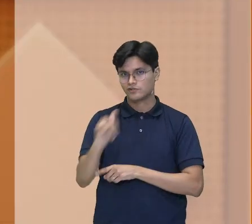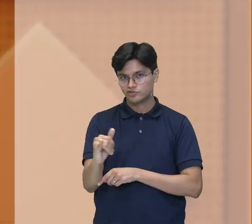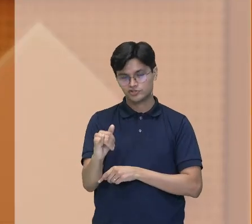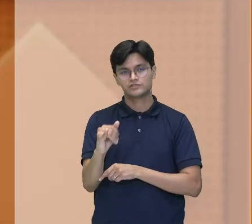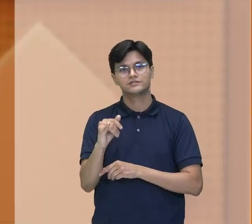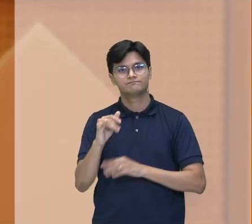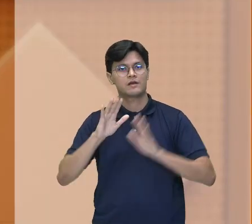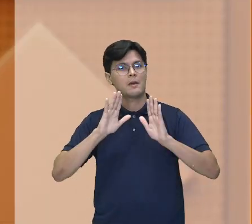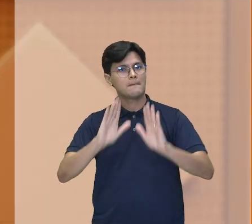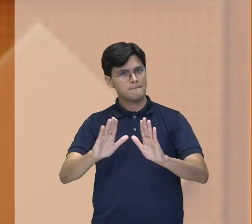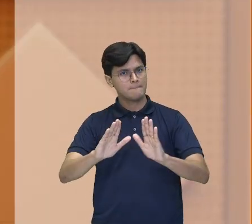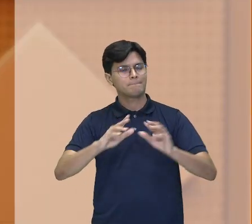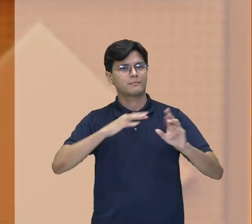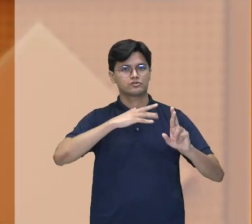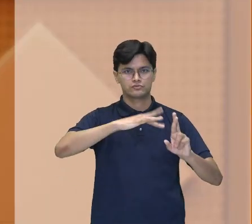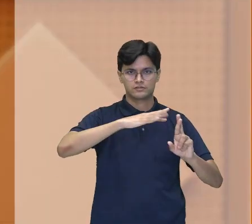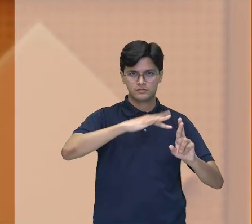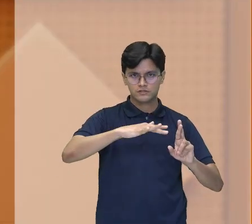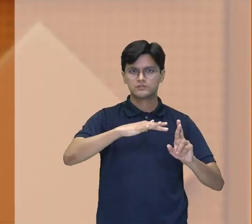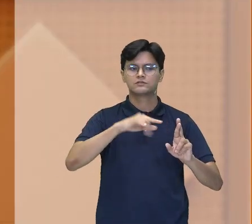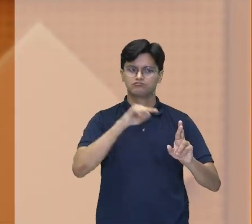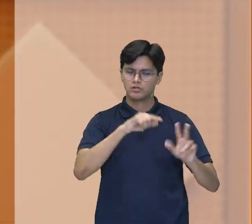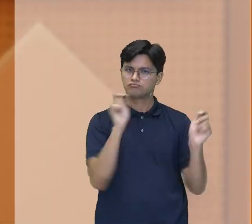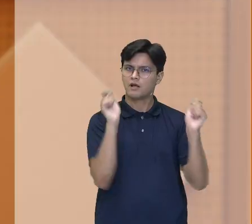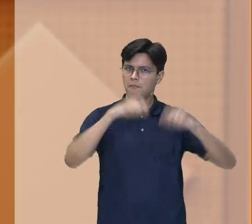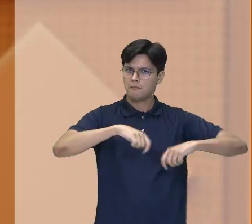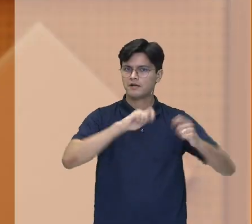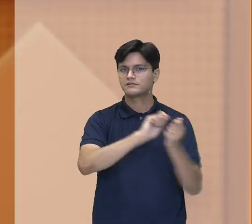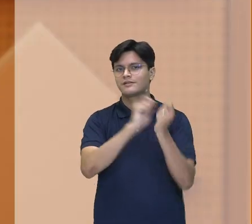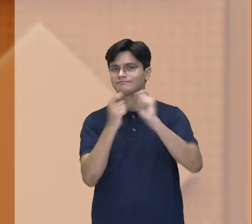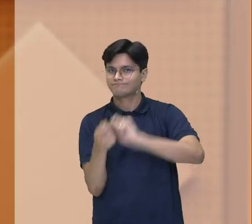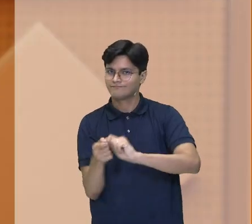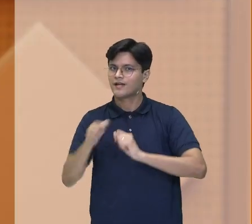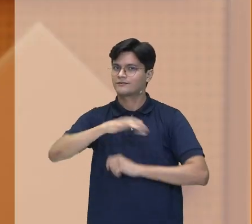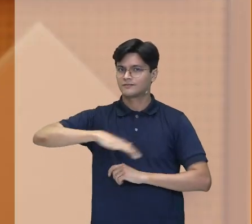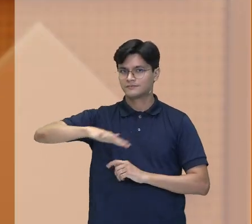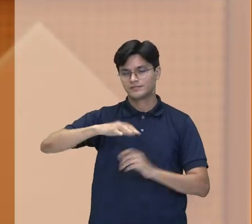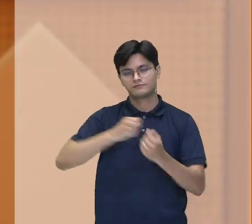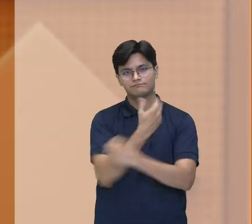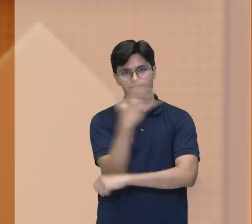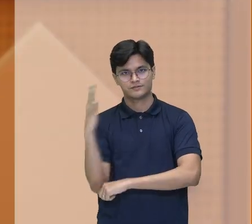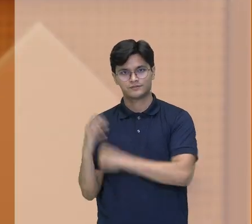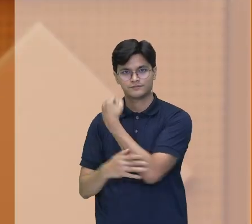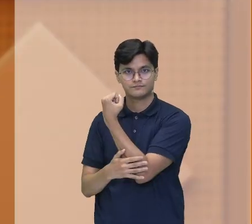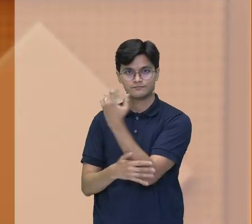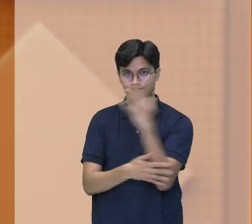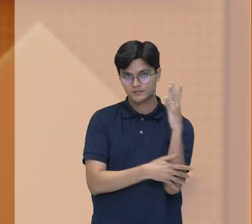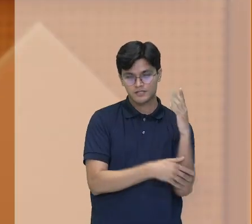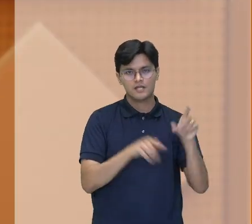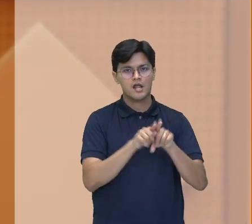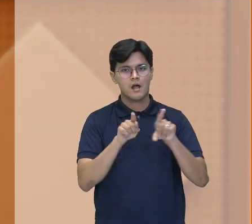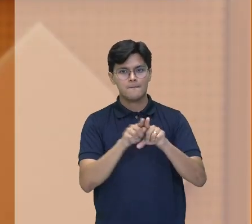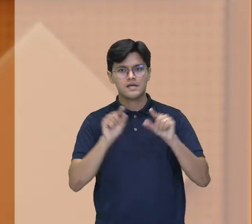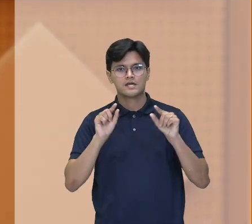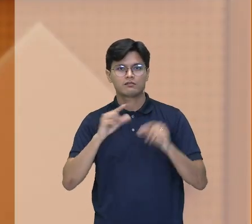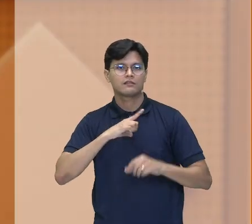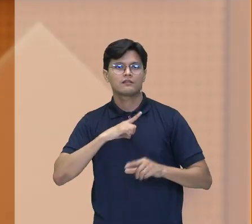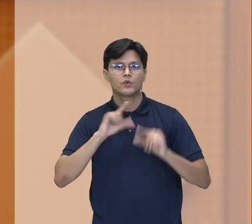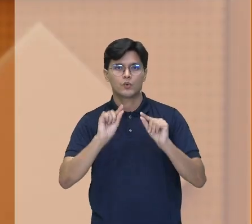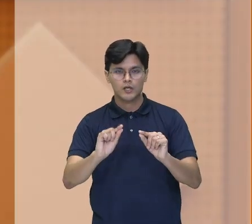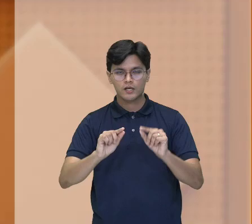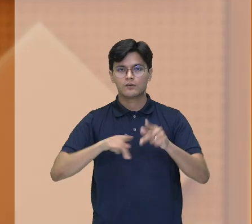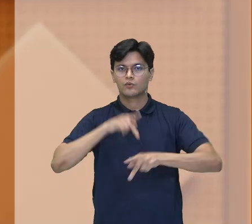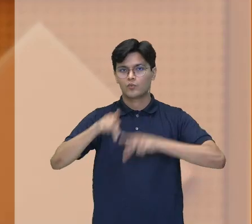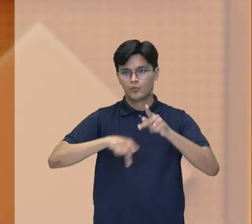se adaptar ao meio em que eles estão inseridos, ok? Dentre esses povos tradicionais, também temos os povos